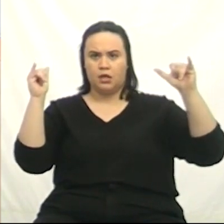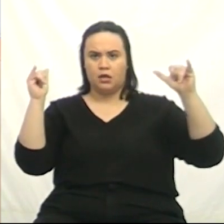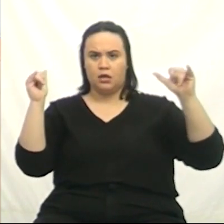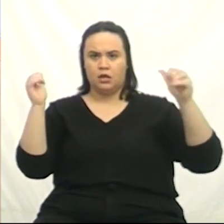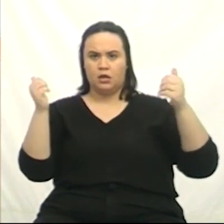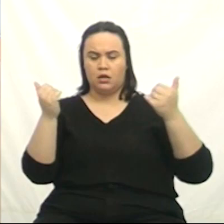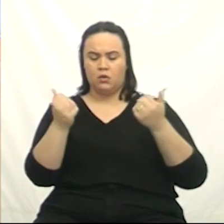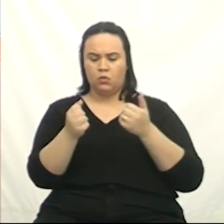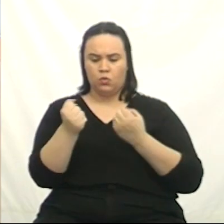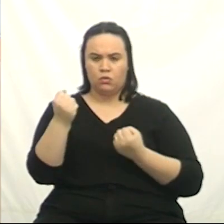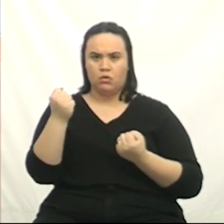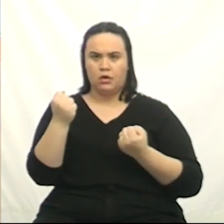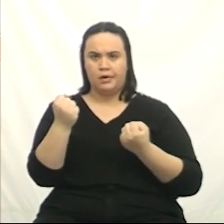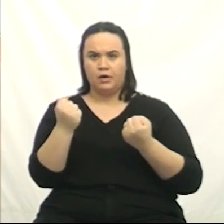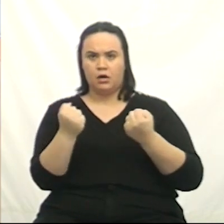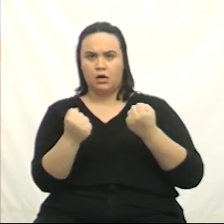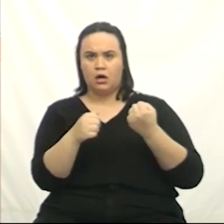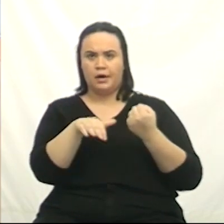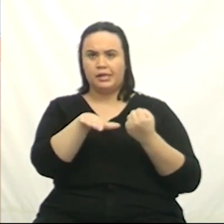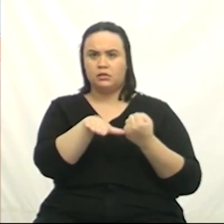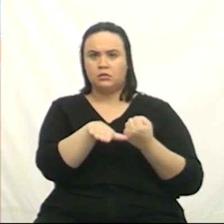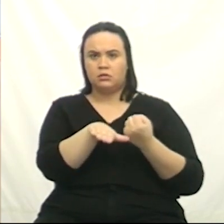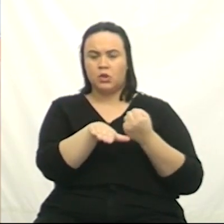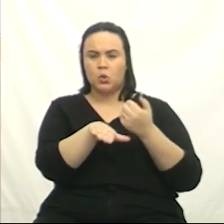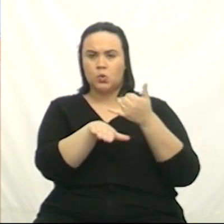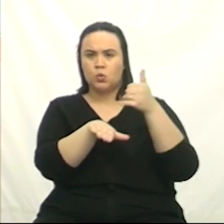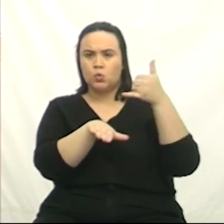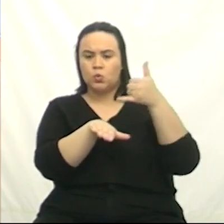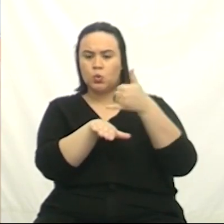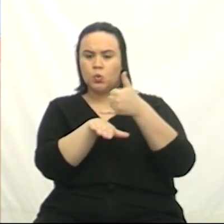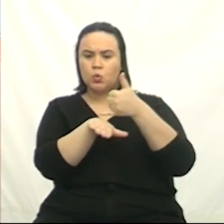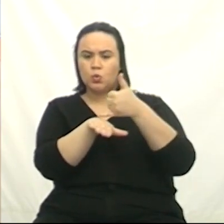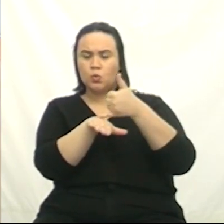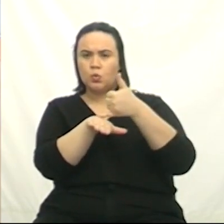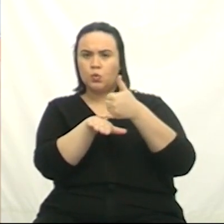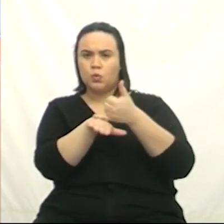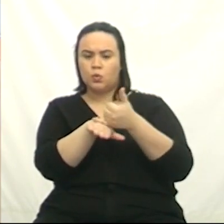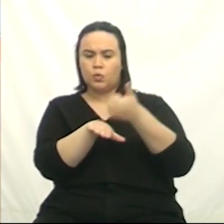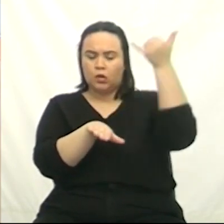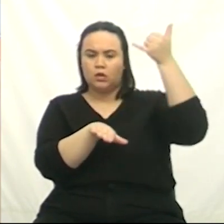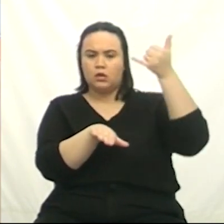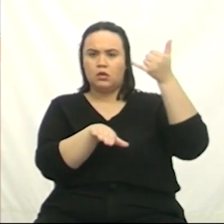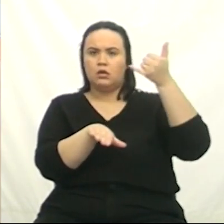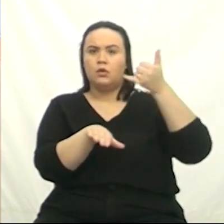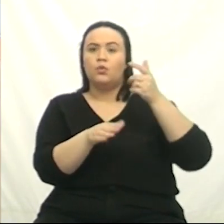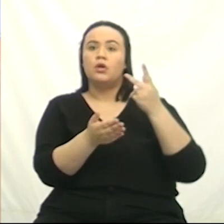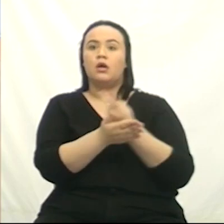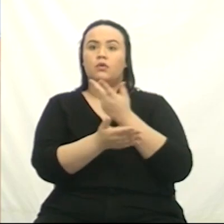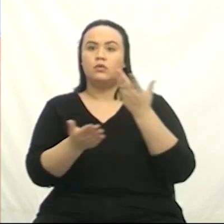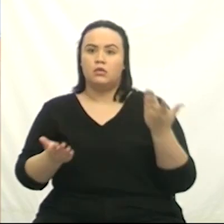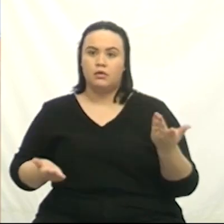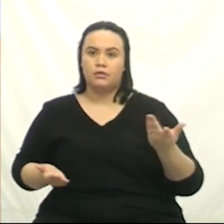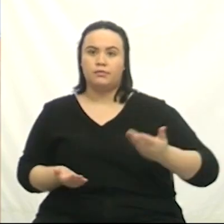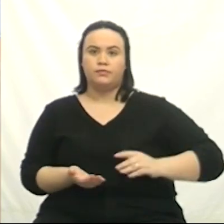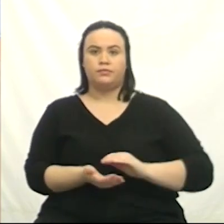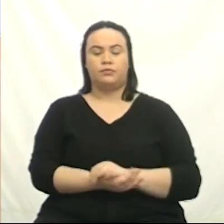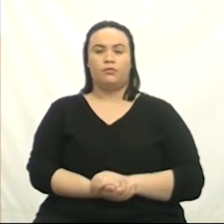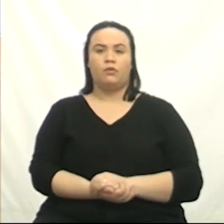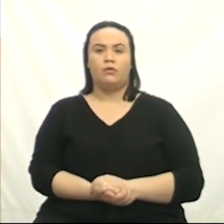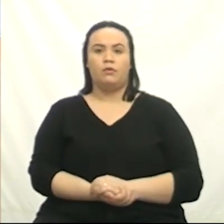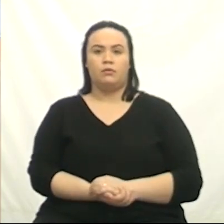trouxe ali para alguns dos vereadores, quiserem ir lá, para ver o que aconteceu. Mas,